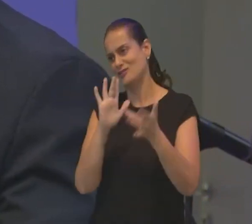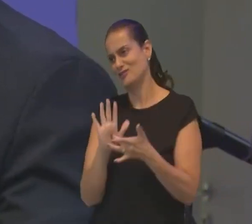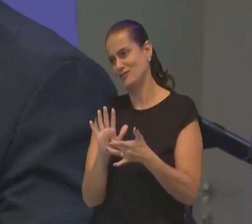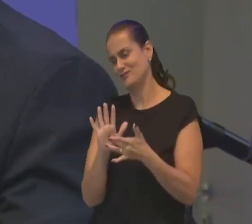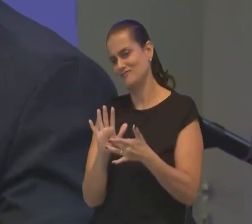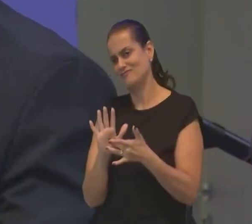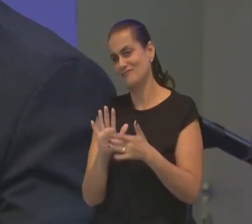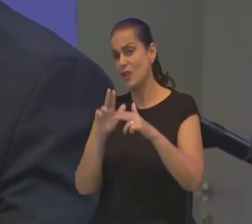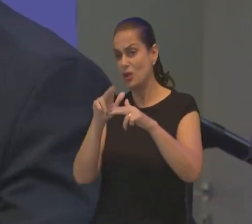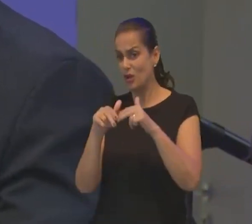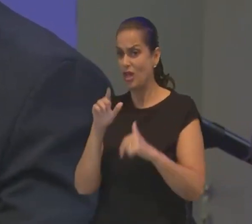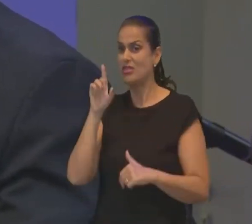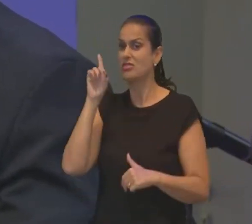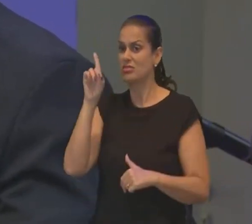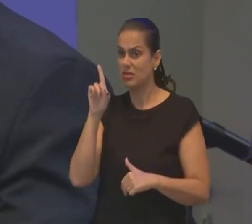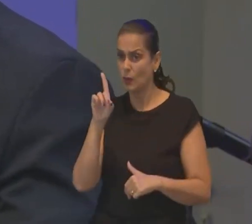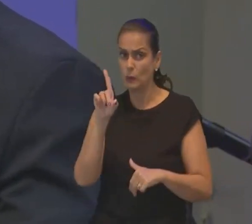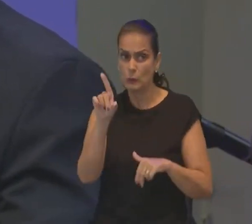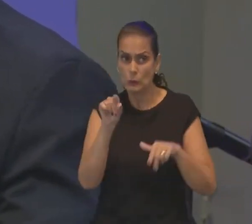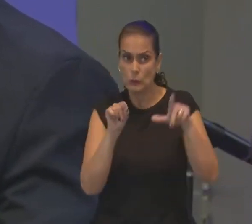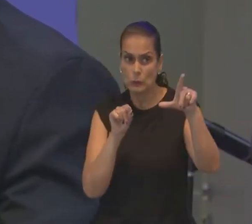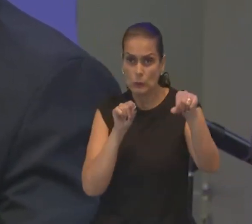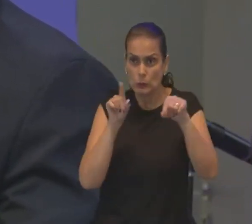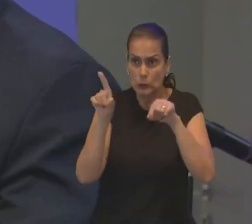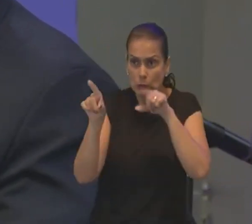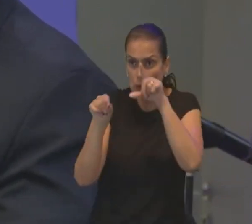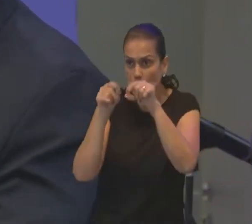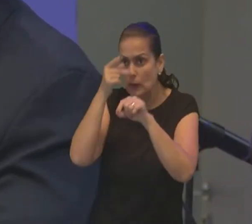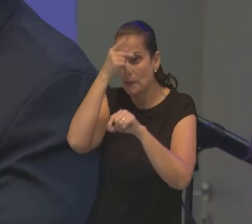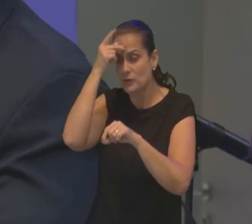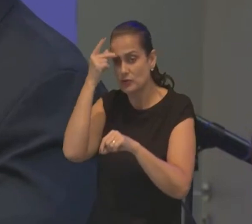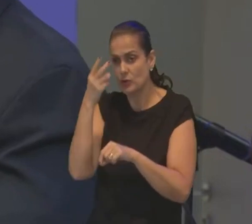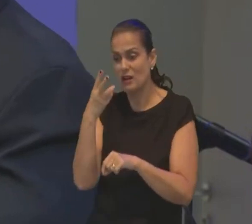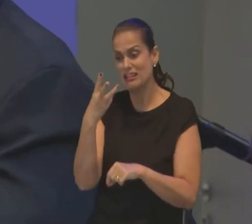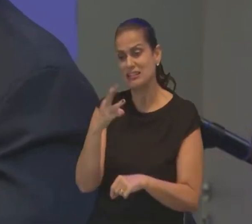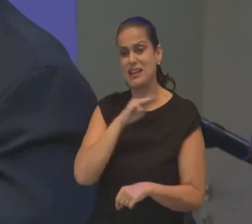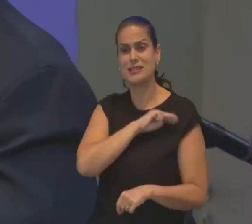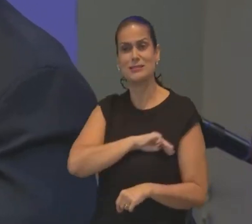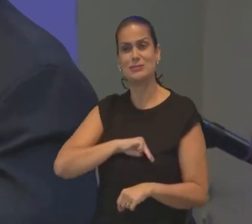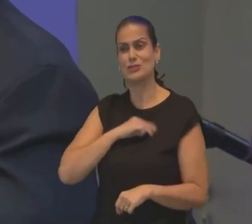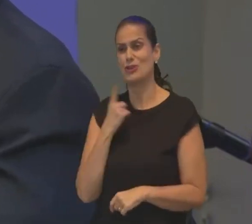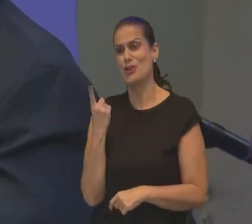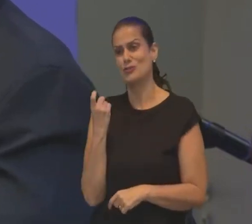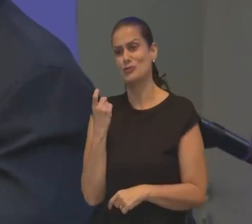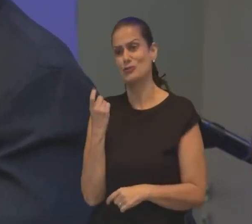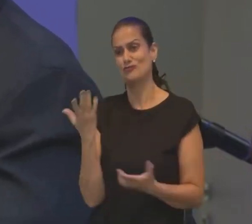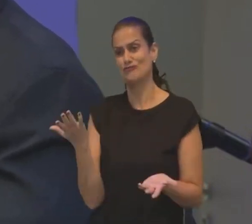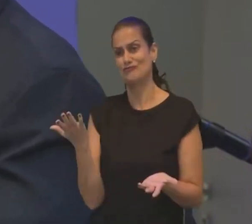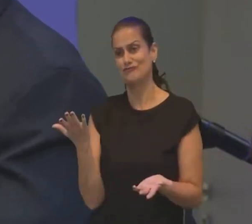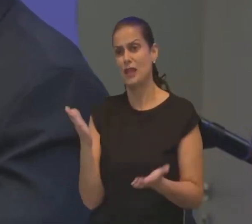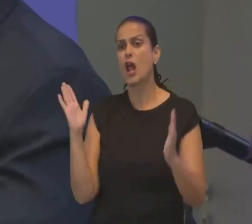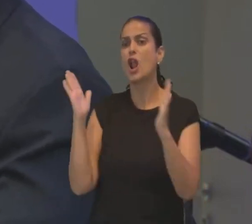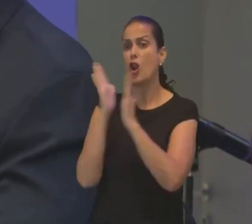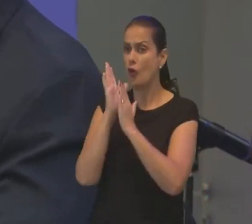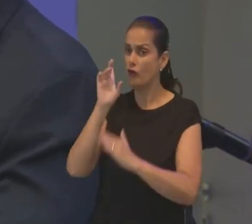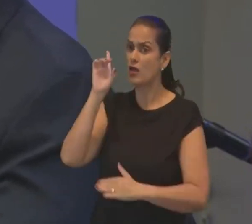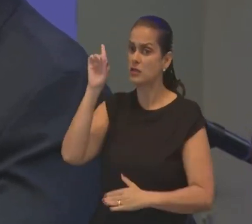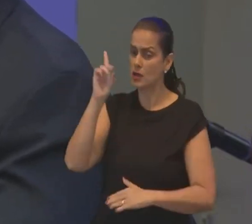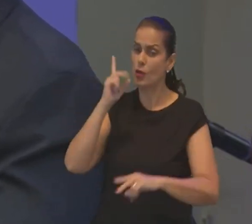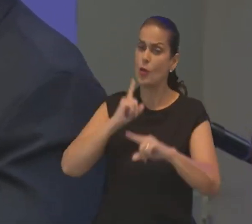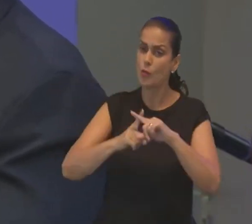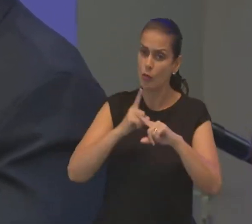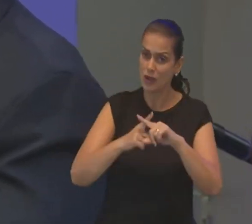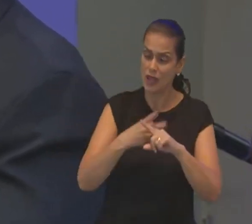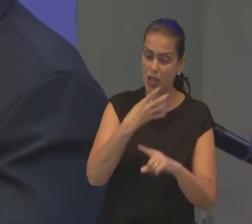isso Deus tem levantado pessoas. Somos 3 missionários apenas, mas eu louvo a Deus, porque hoje temos mais